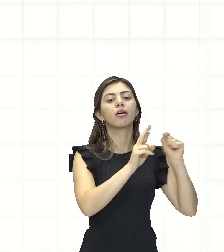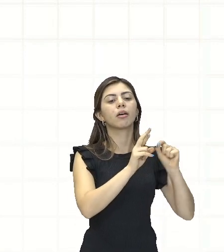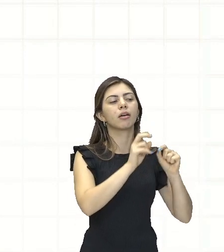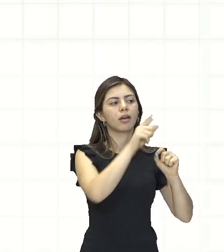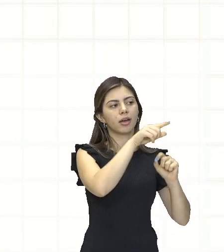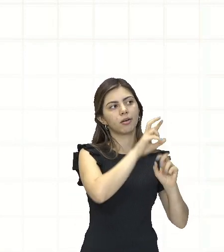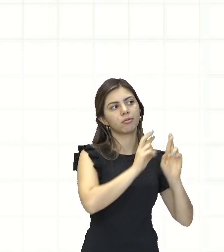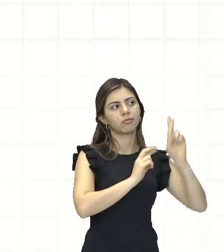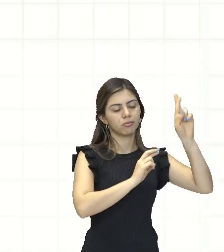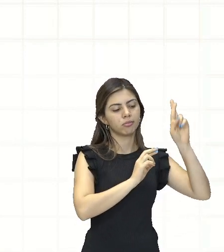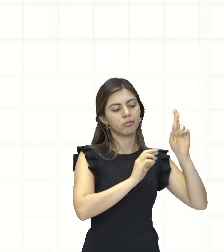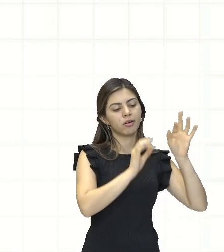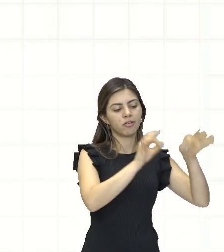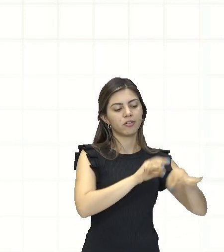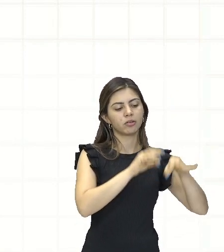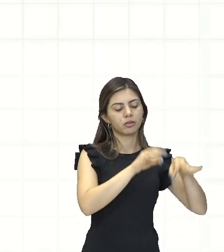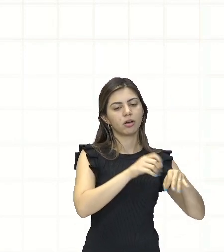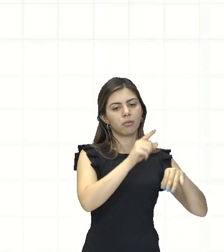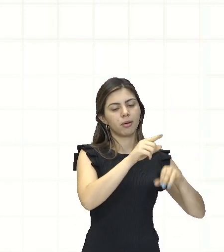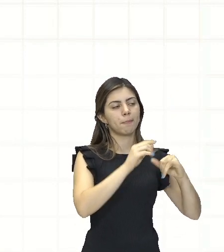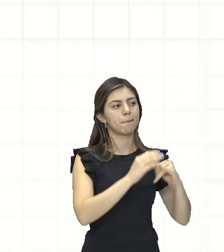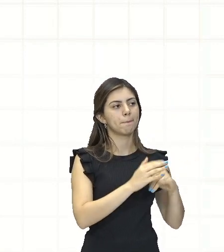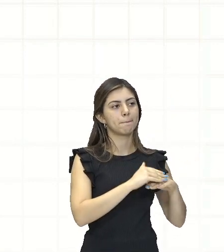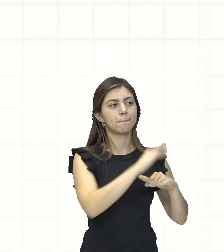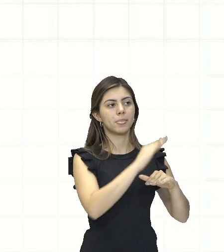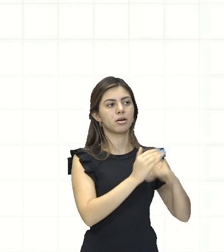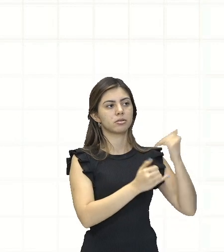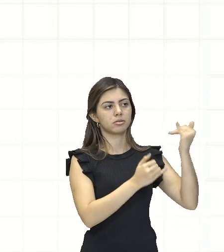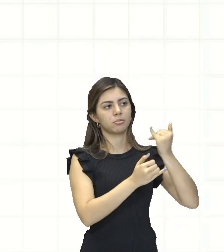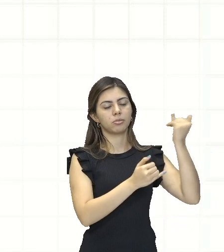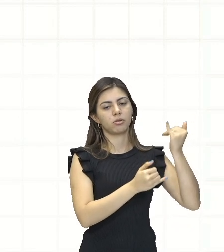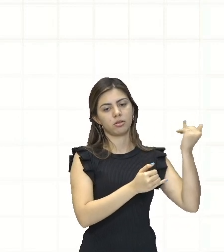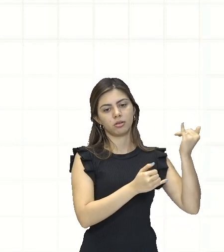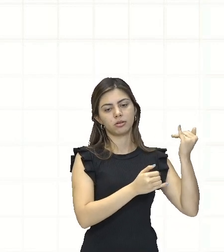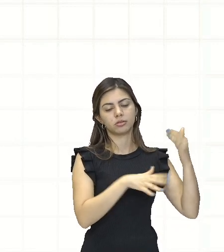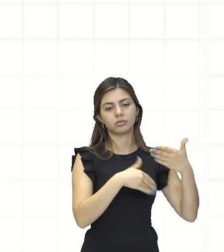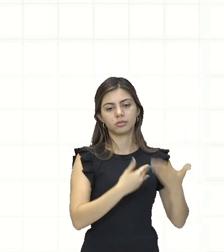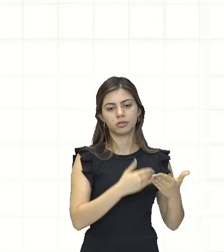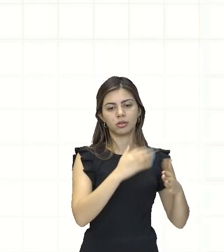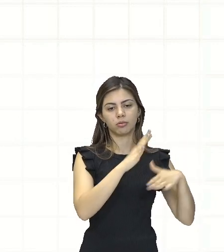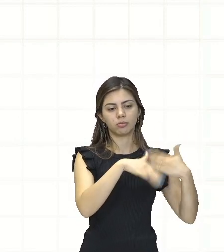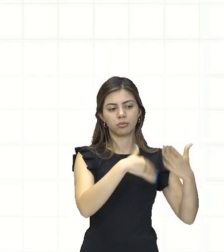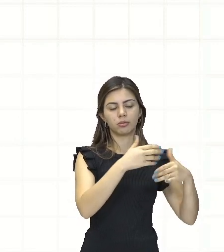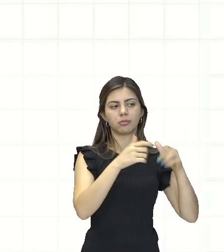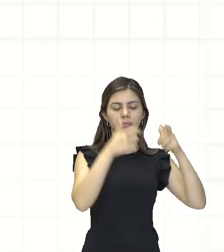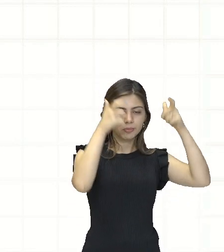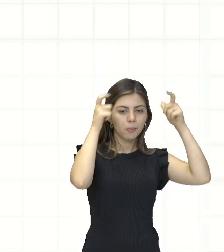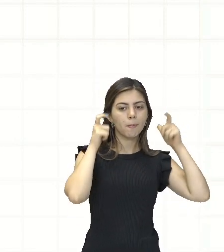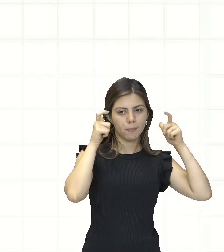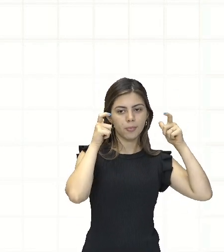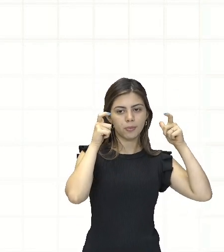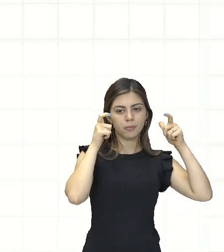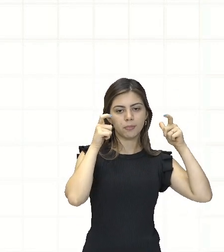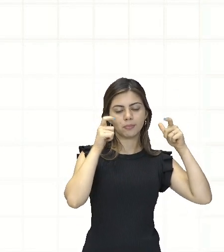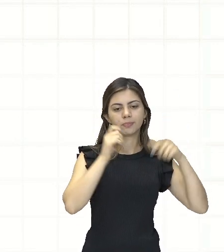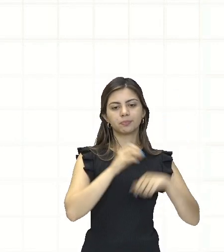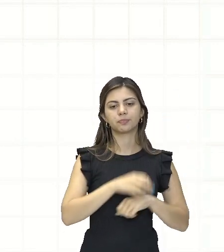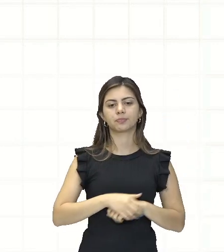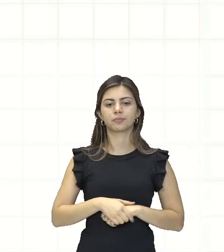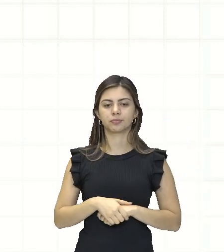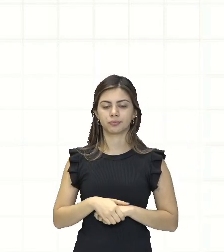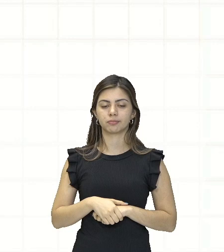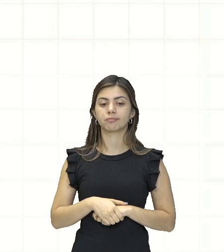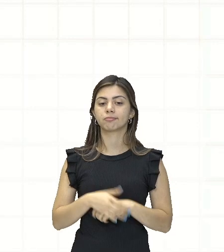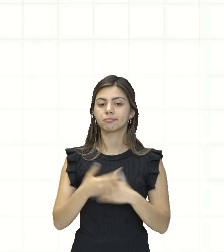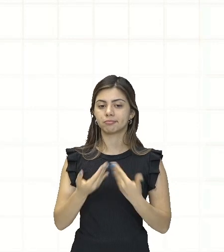que era aquela pessoa mais importante dentro do feudo, que evoluiu aí para os monarcas, né, que vão se tornar ali os reis,